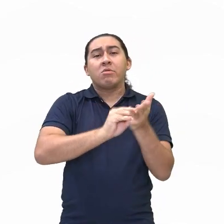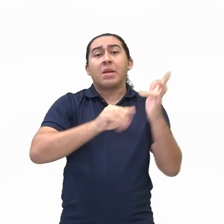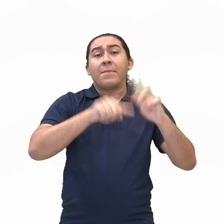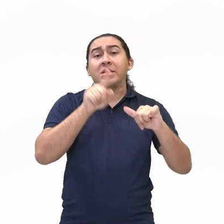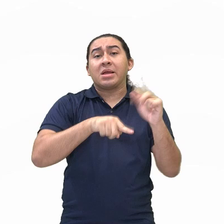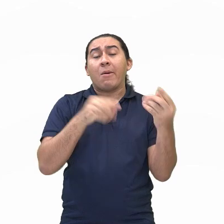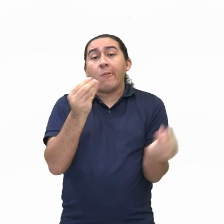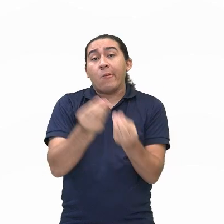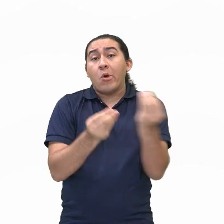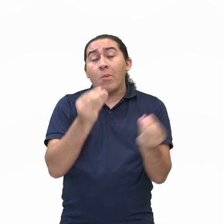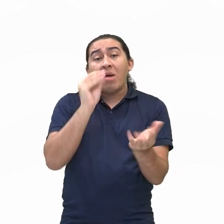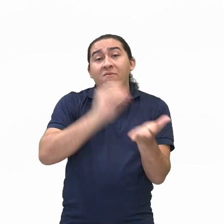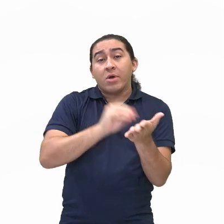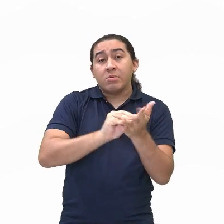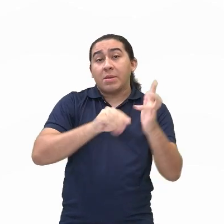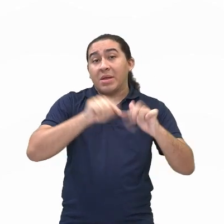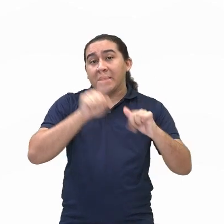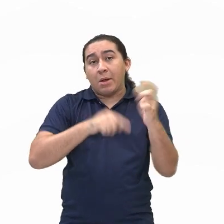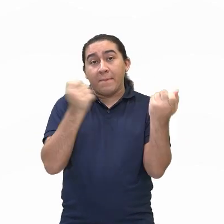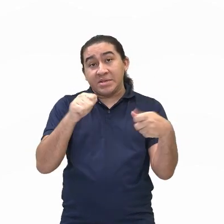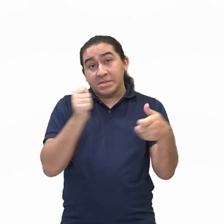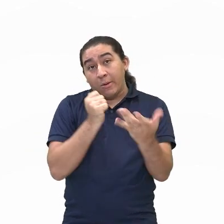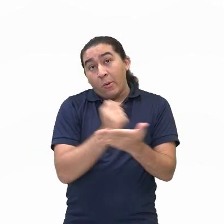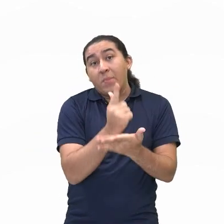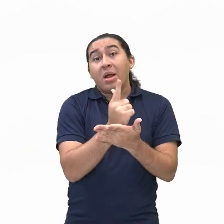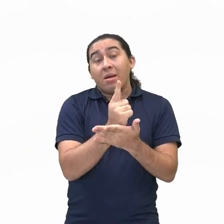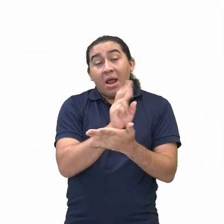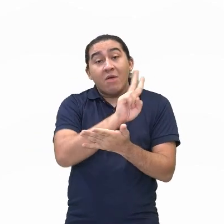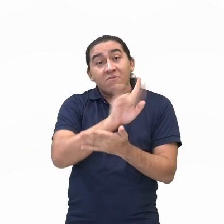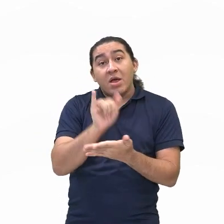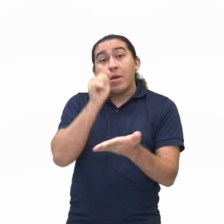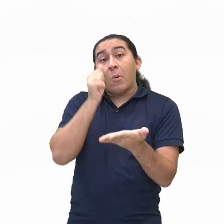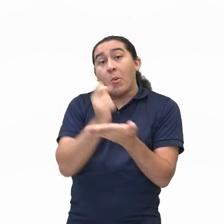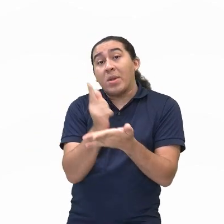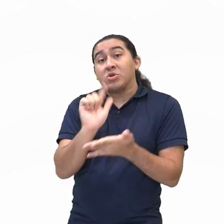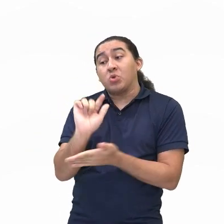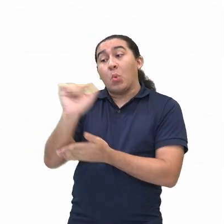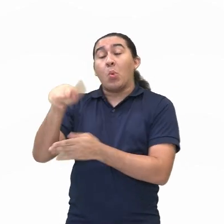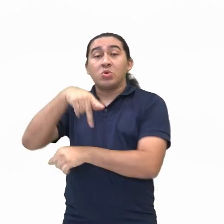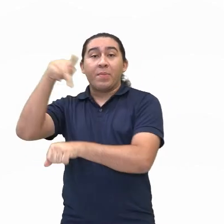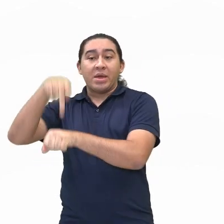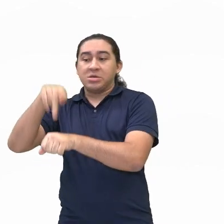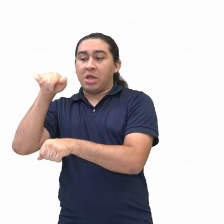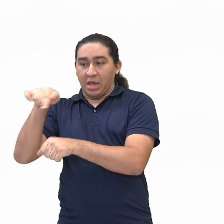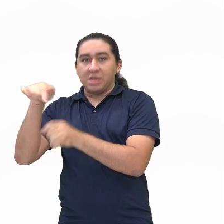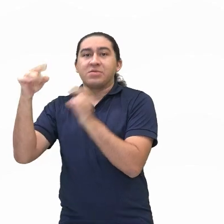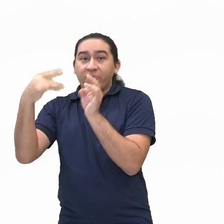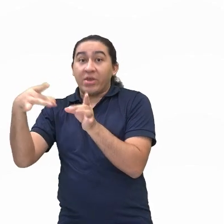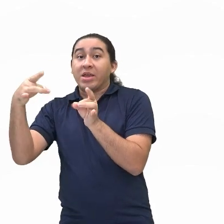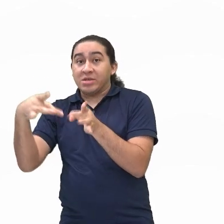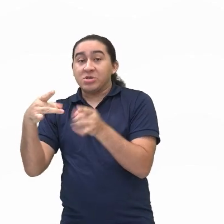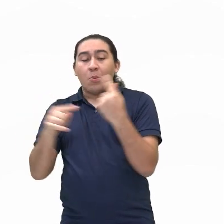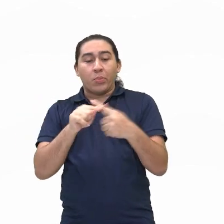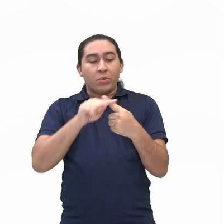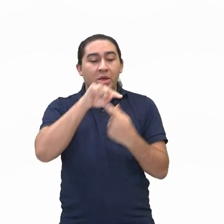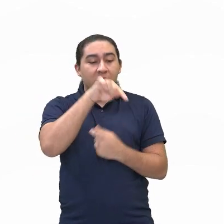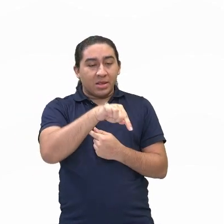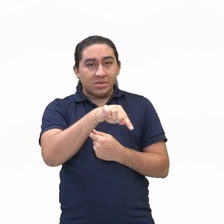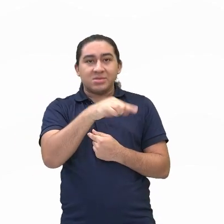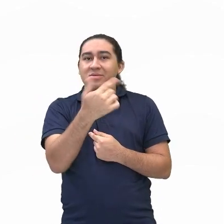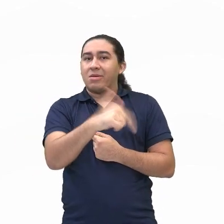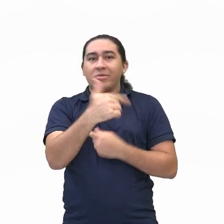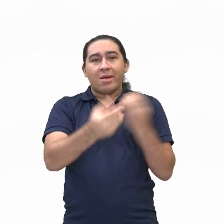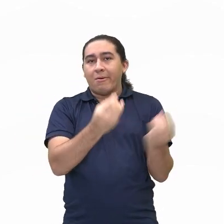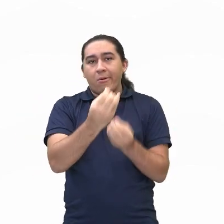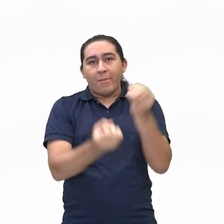importar determinado produto, né, determinado serviço, porque no país ele não é capaz de produzir. Tá?